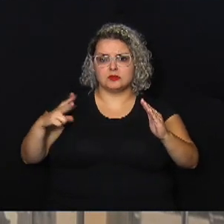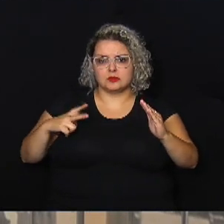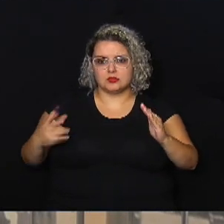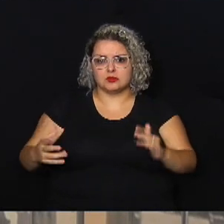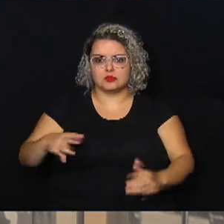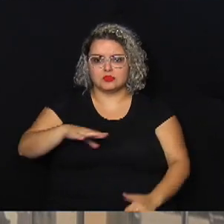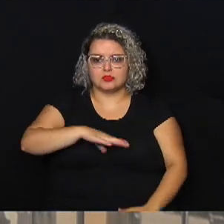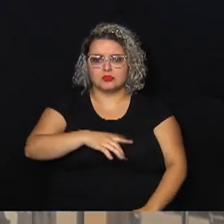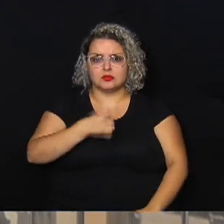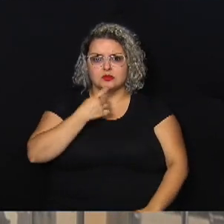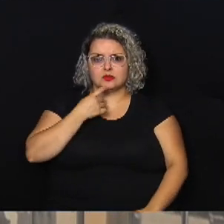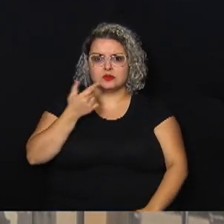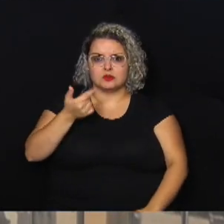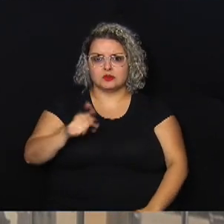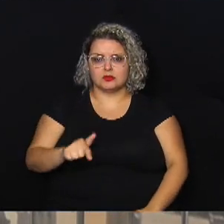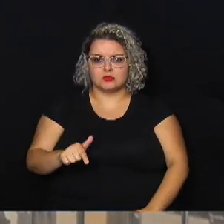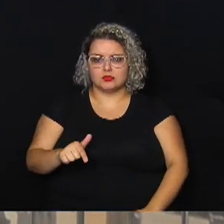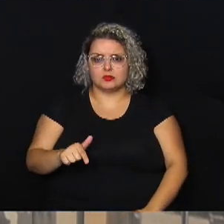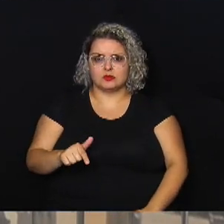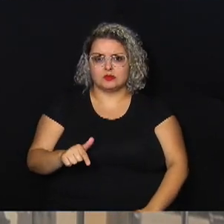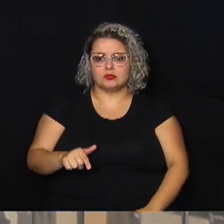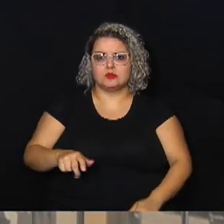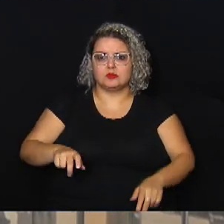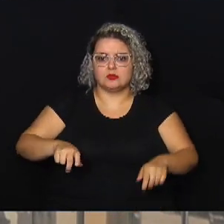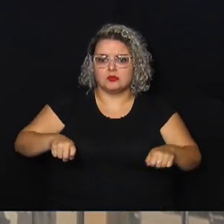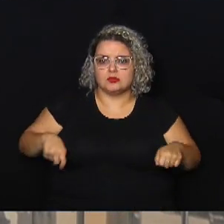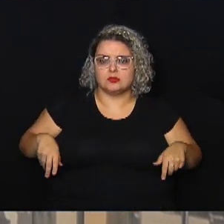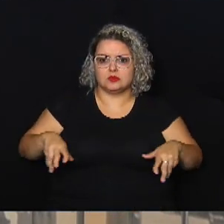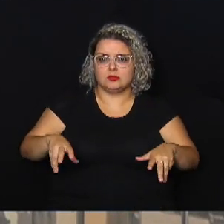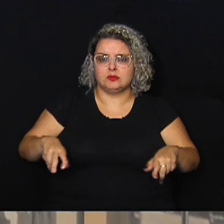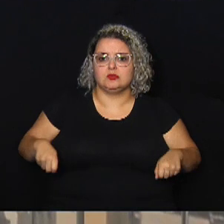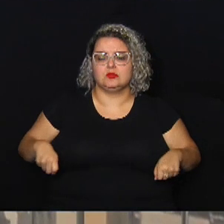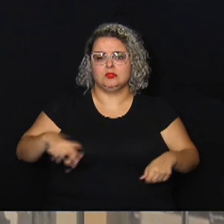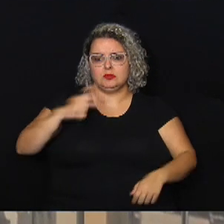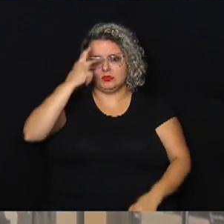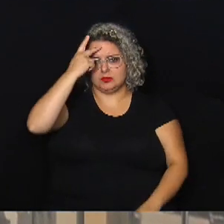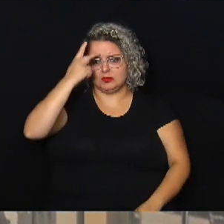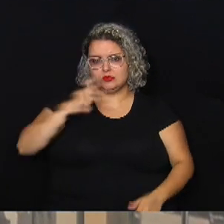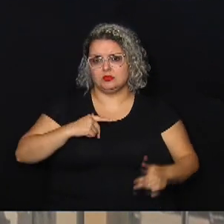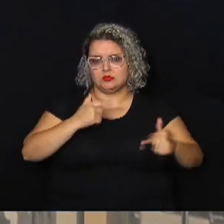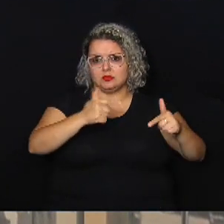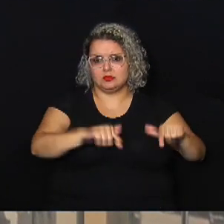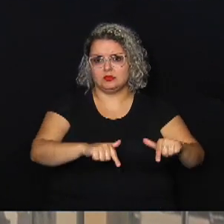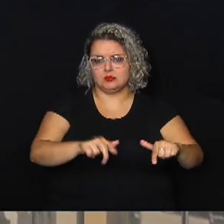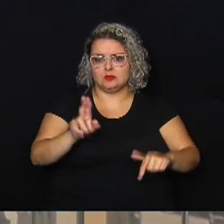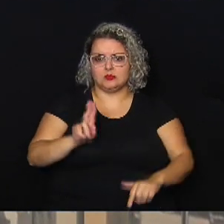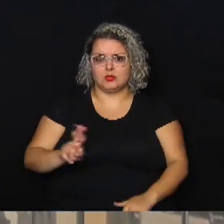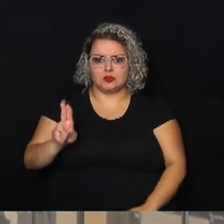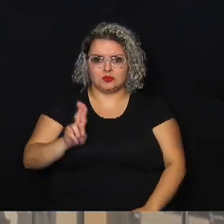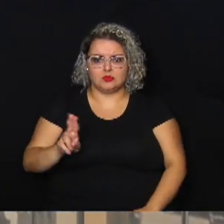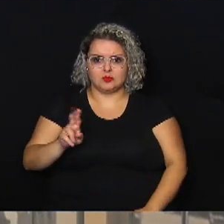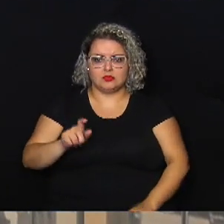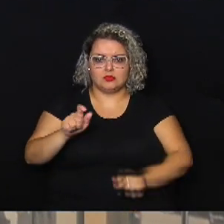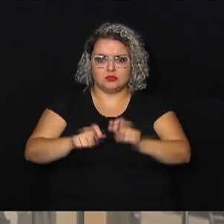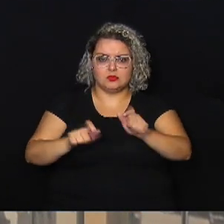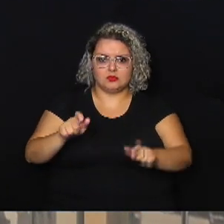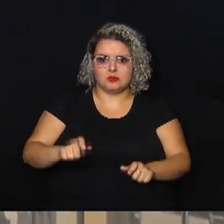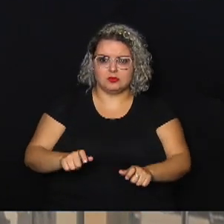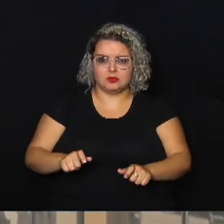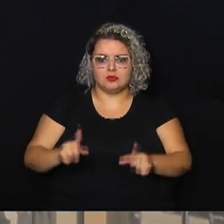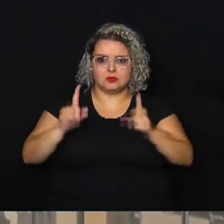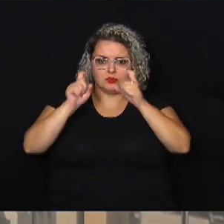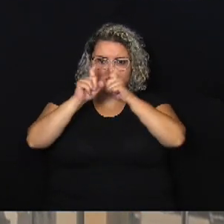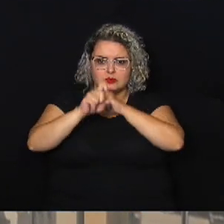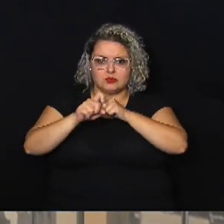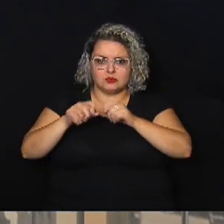Campinas a manterem cadeiras de rodas nas próprias dependências para a utilização de pessoas com dificuldade